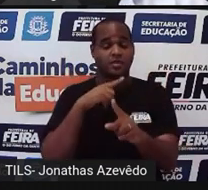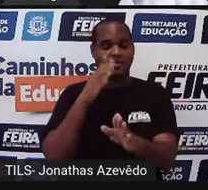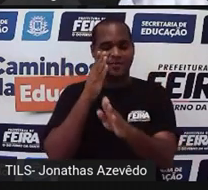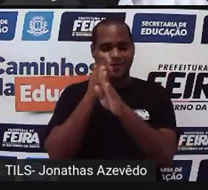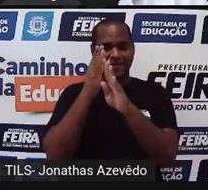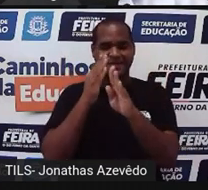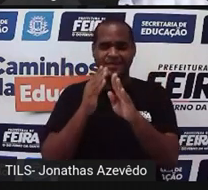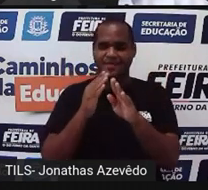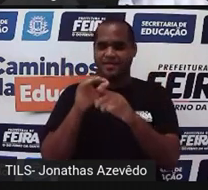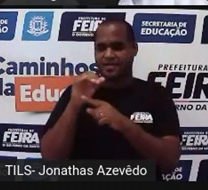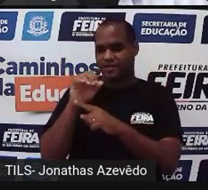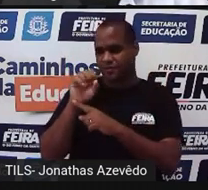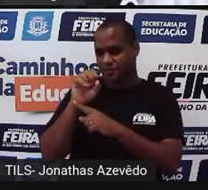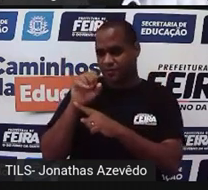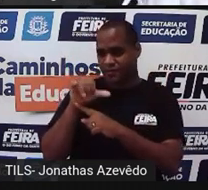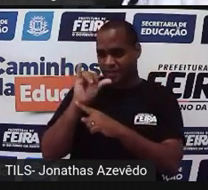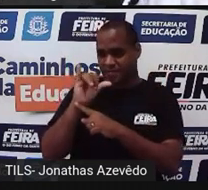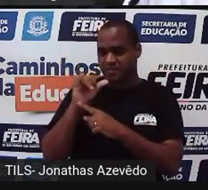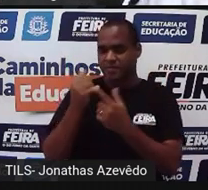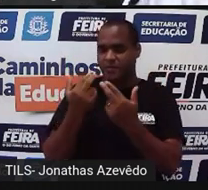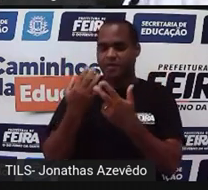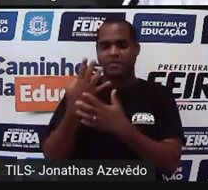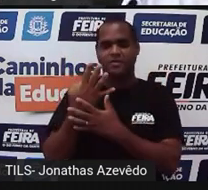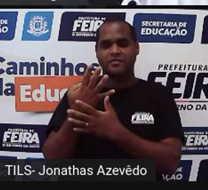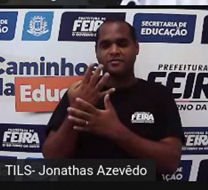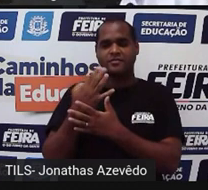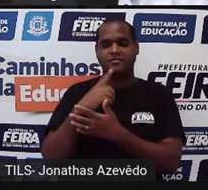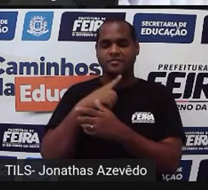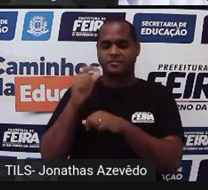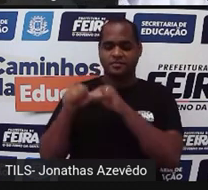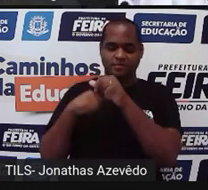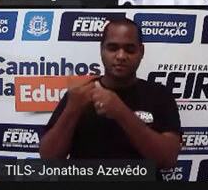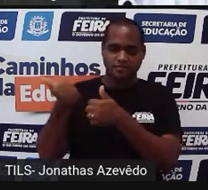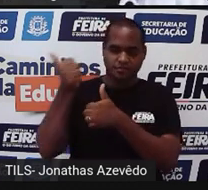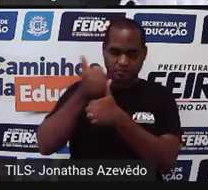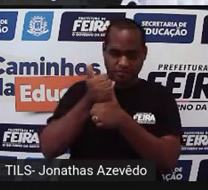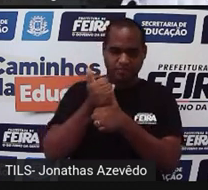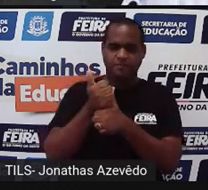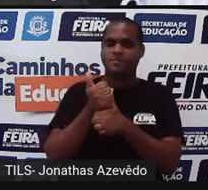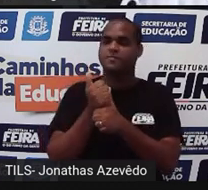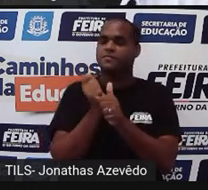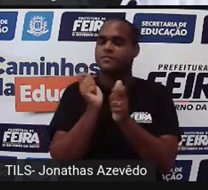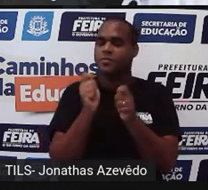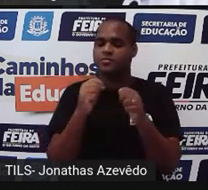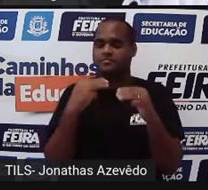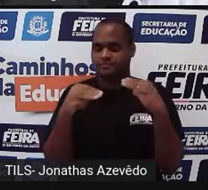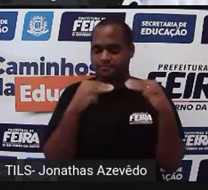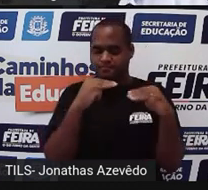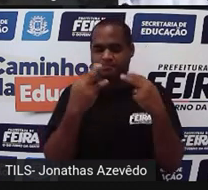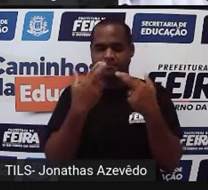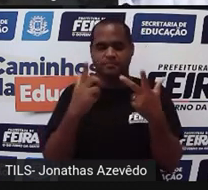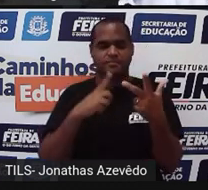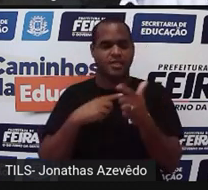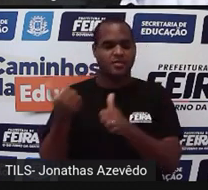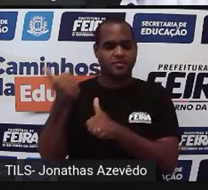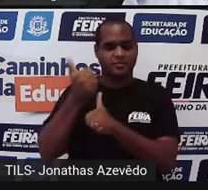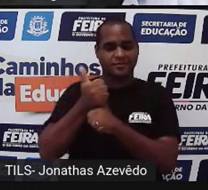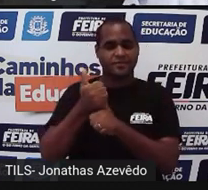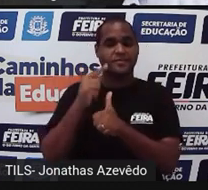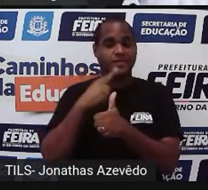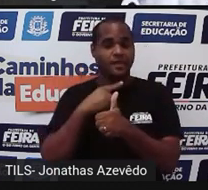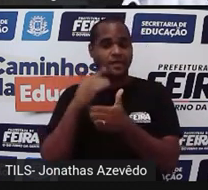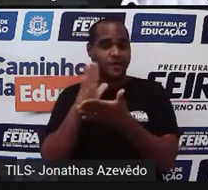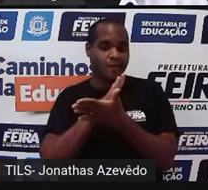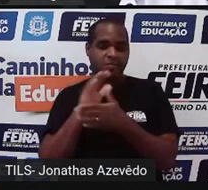4. Aí eu volto e faço outra substituição. Por isso que o método é chamado de substituição, porque a gente